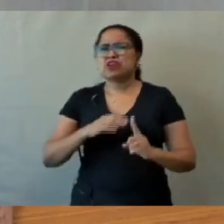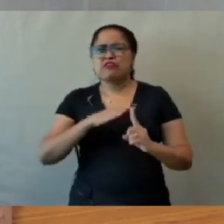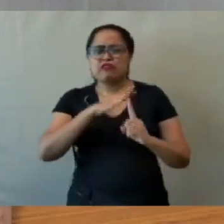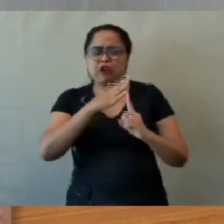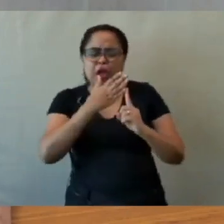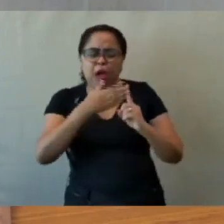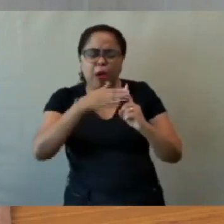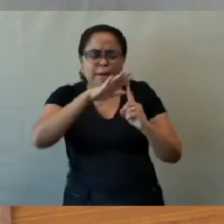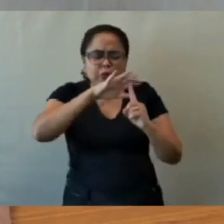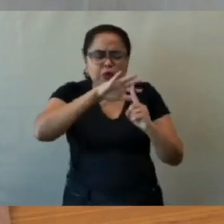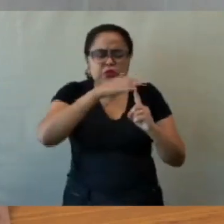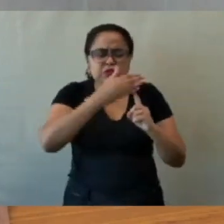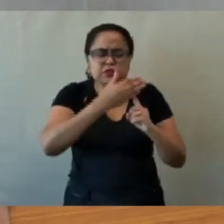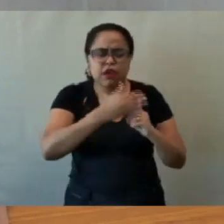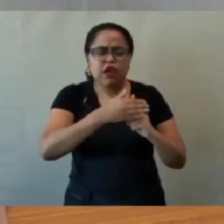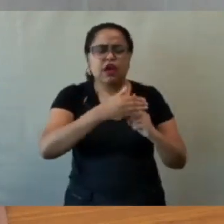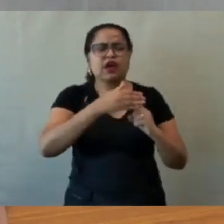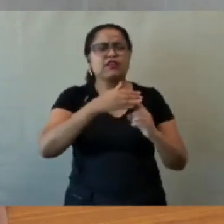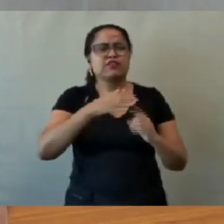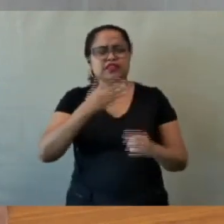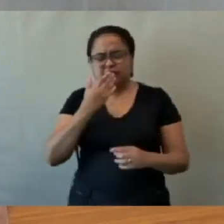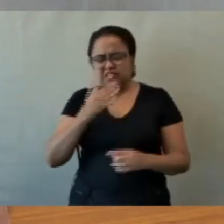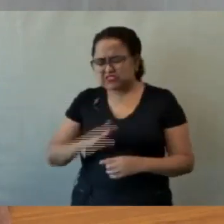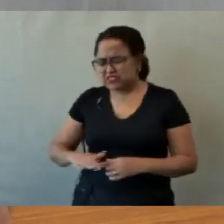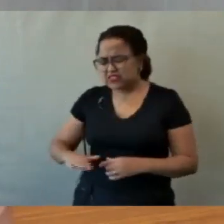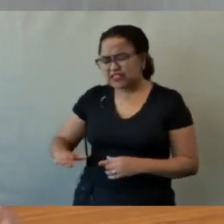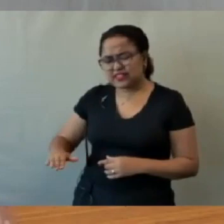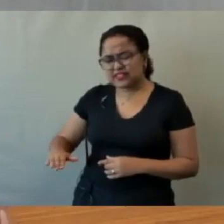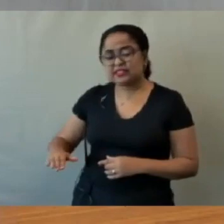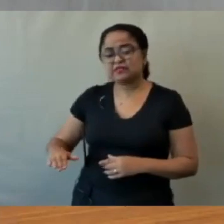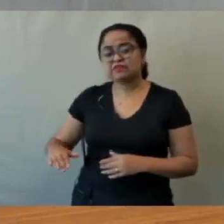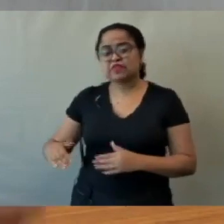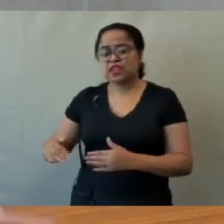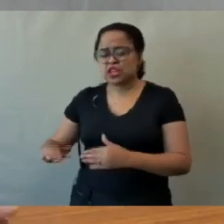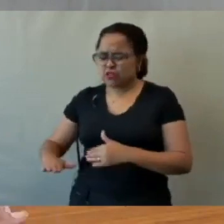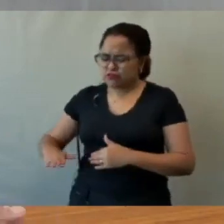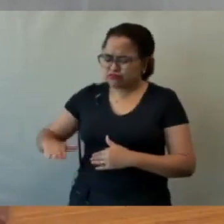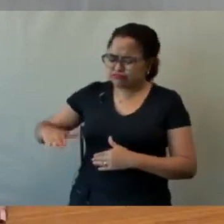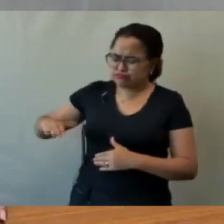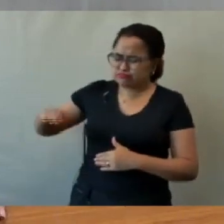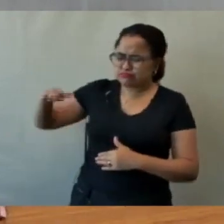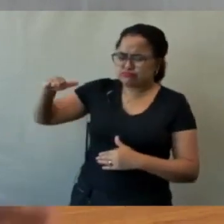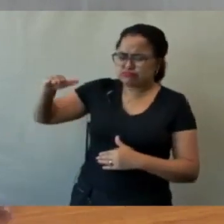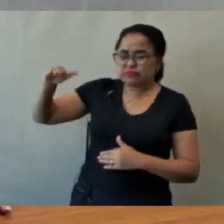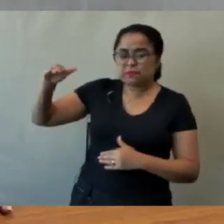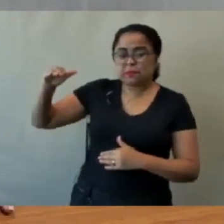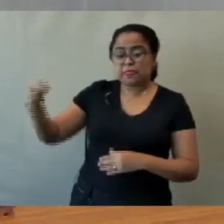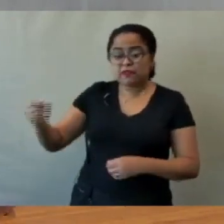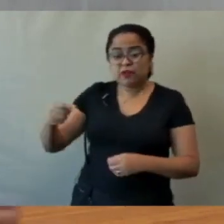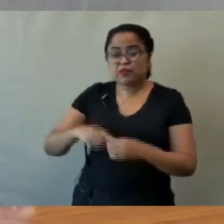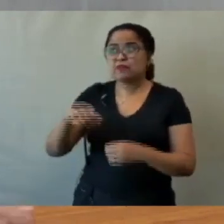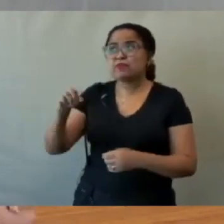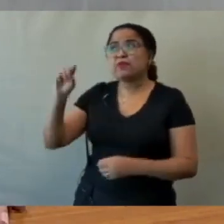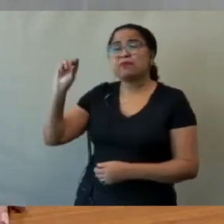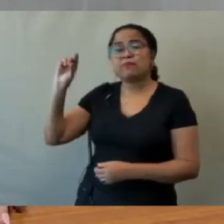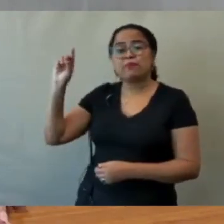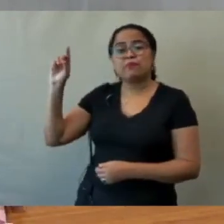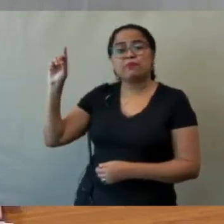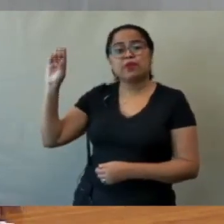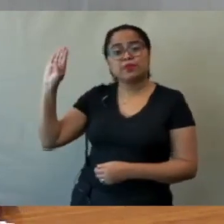desde de criança e continuou a violência. E vim para Belo Horizonte para o trem melhorar. O trem ficou